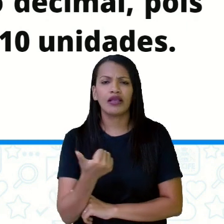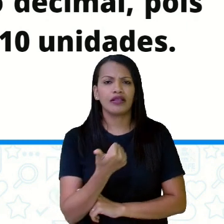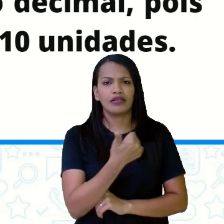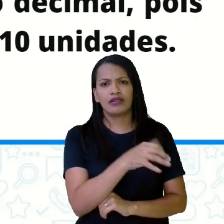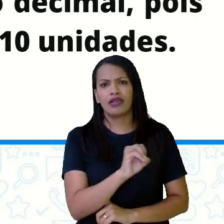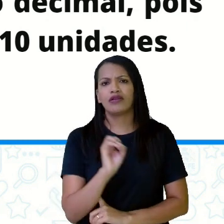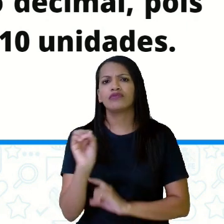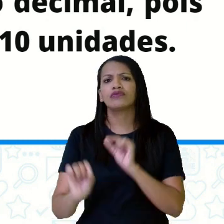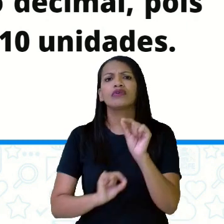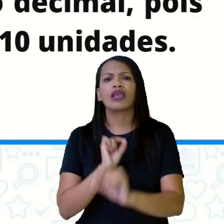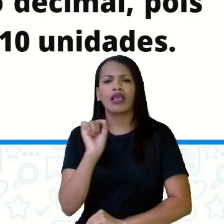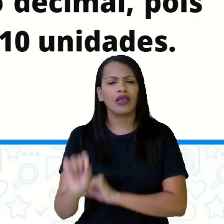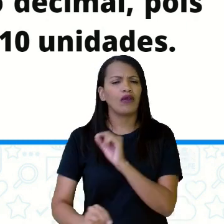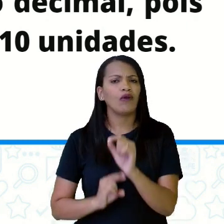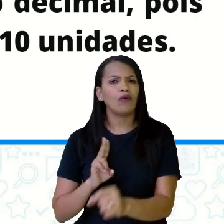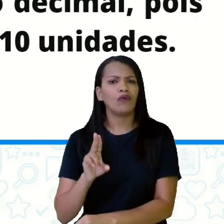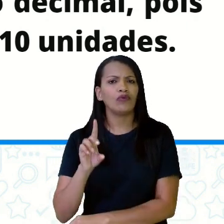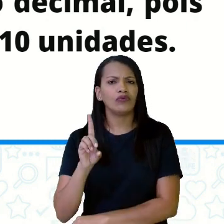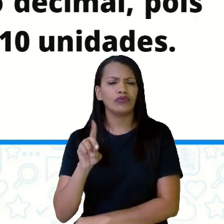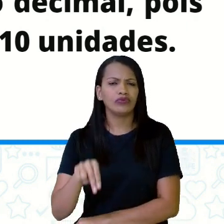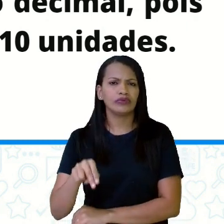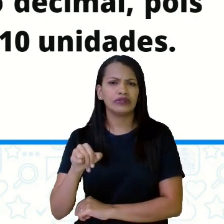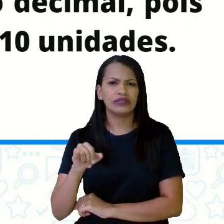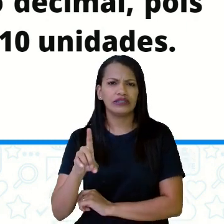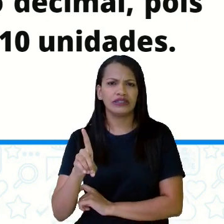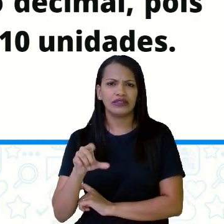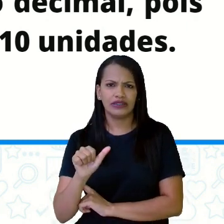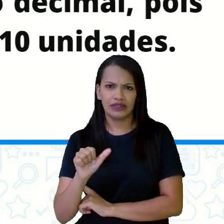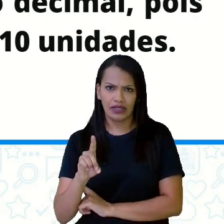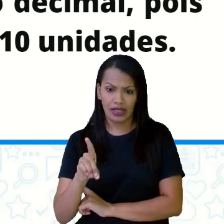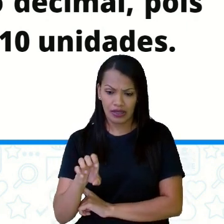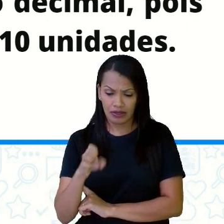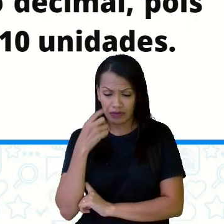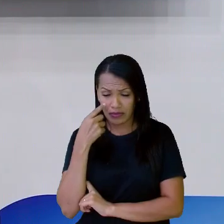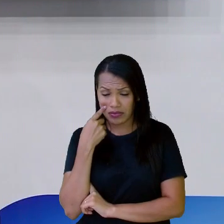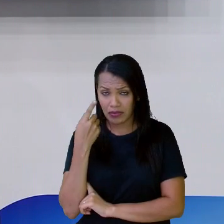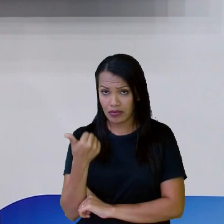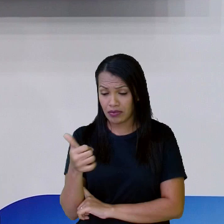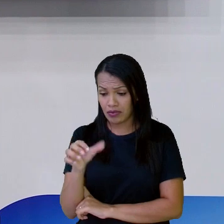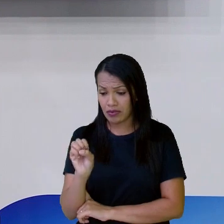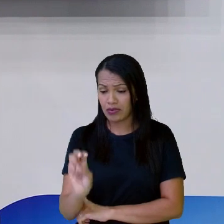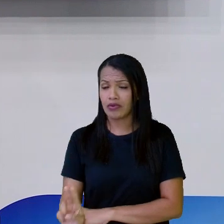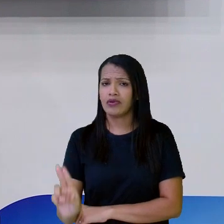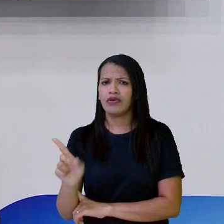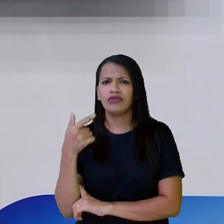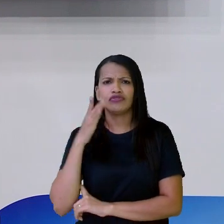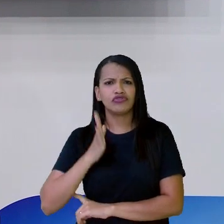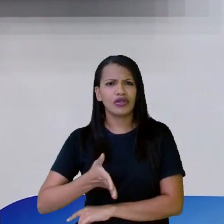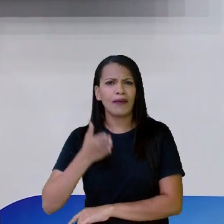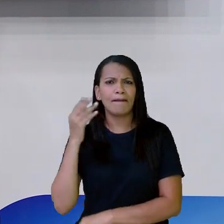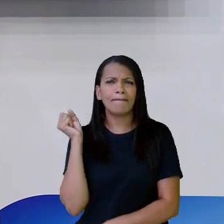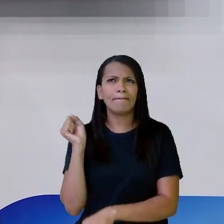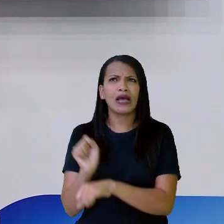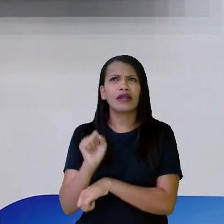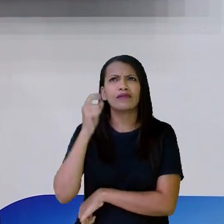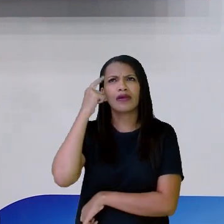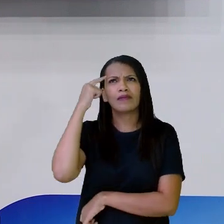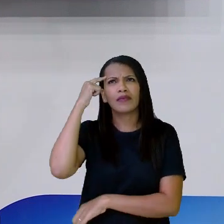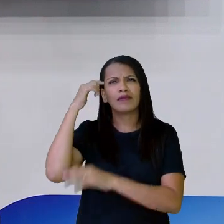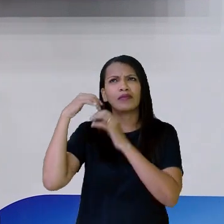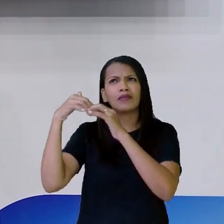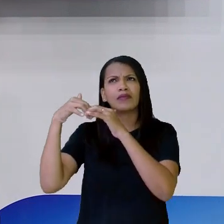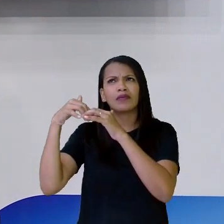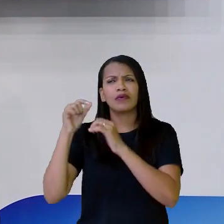Isso é importante a gente saber. Por quê? Você já parou para pensar o porquê? A cada